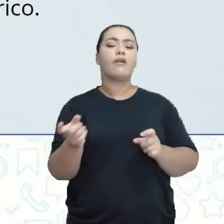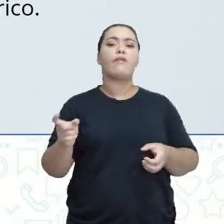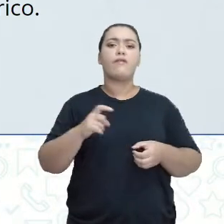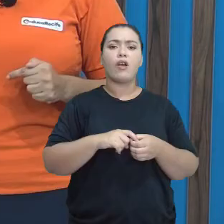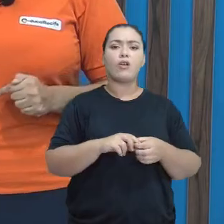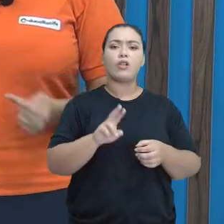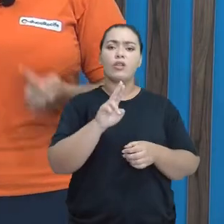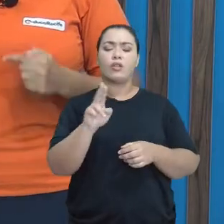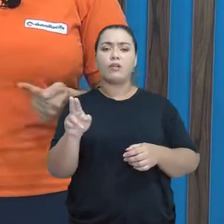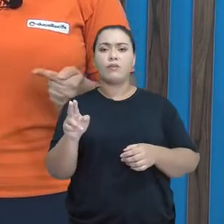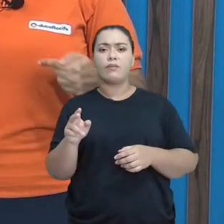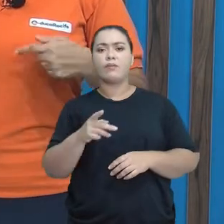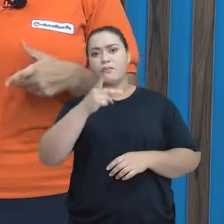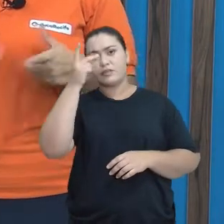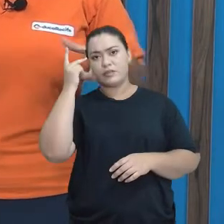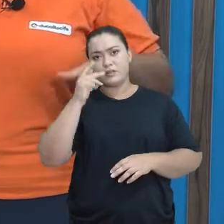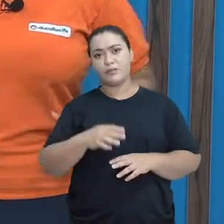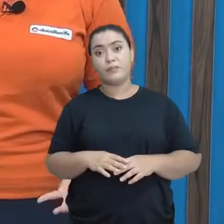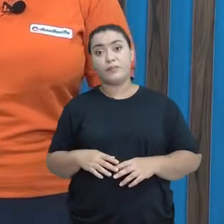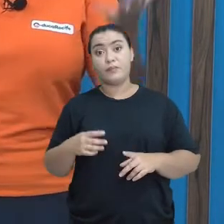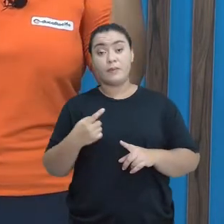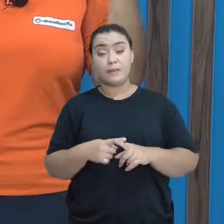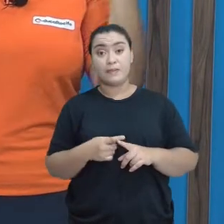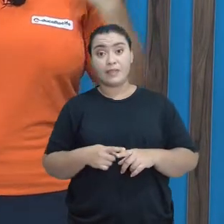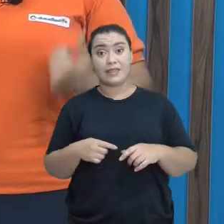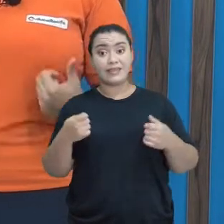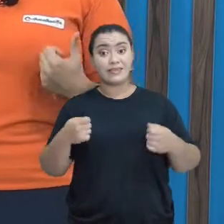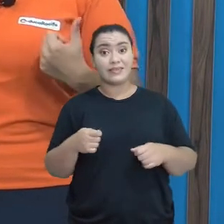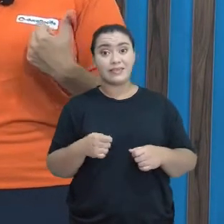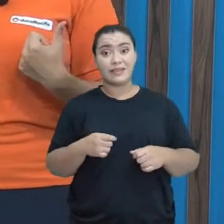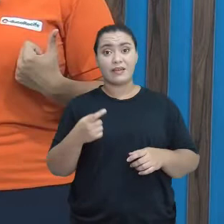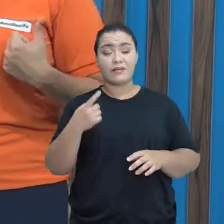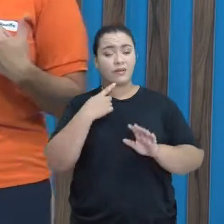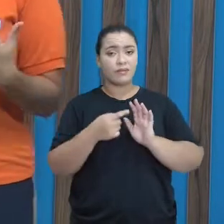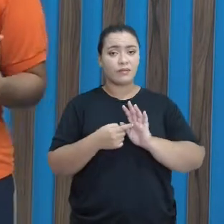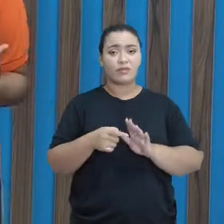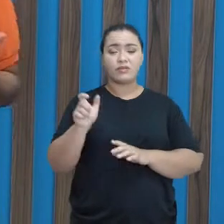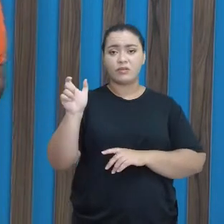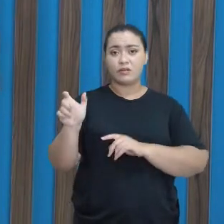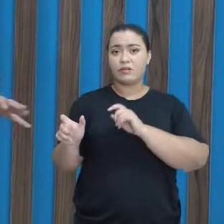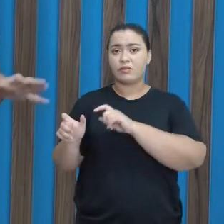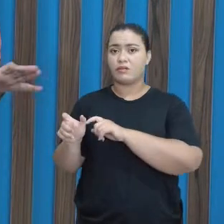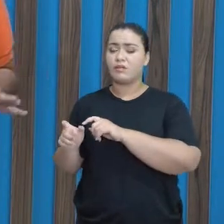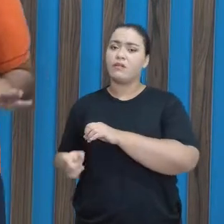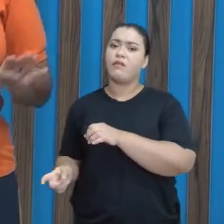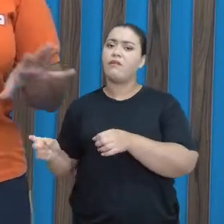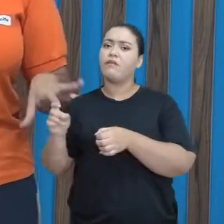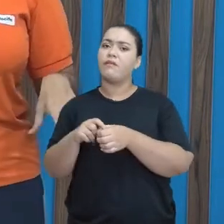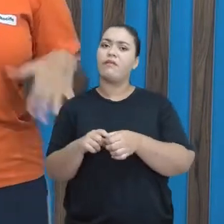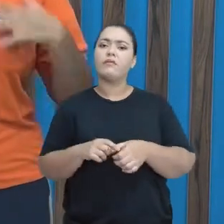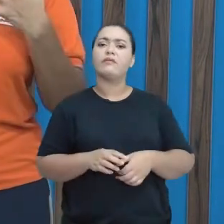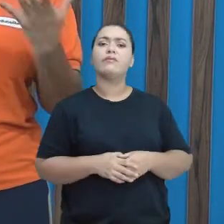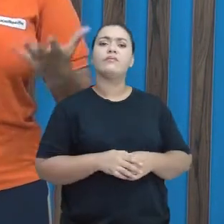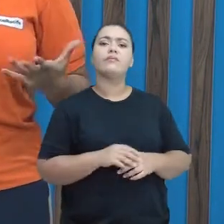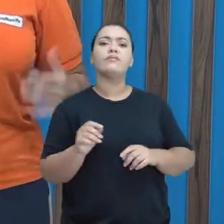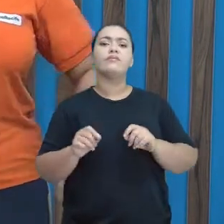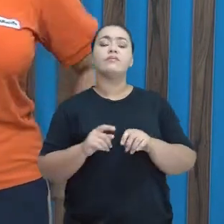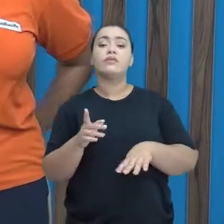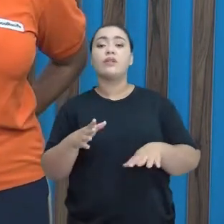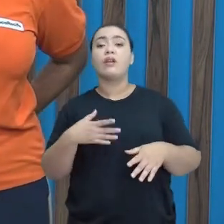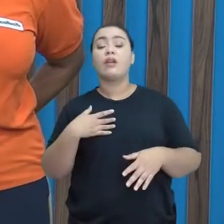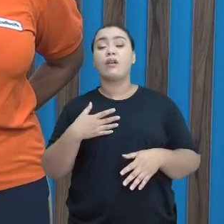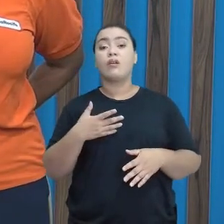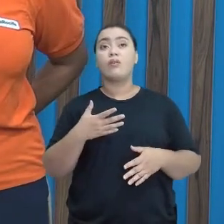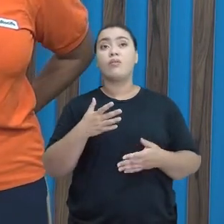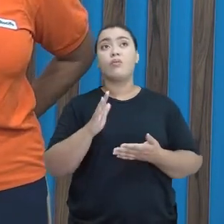retomada. Para quê? Para a gente sempre trazer o sujeito de volta, para que a gente não cometa alguns equívocos